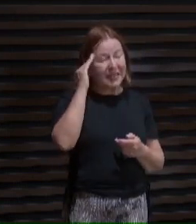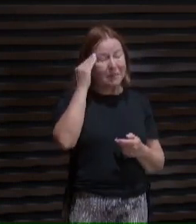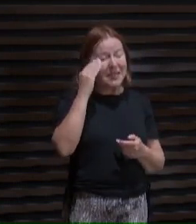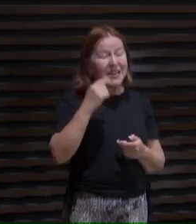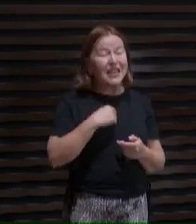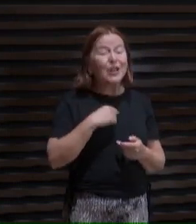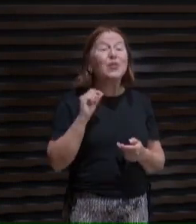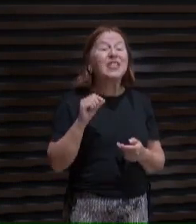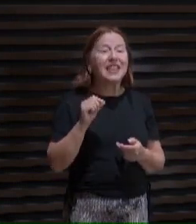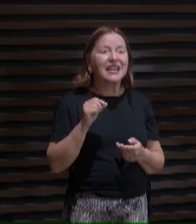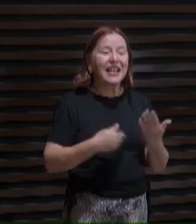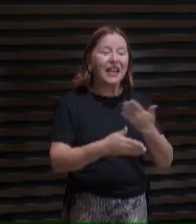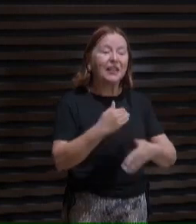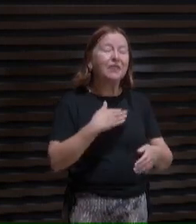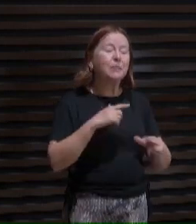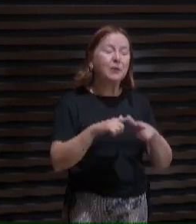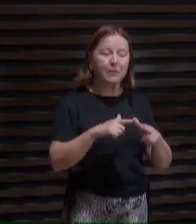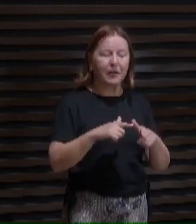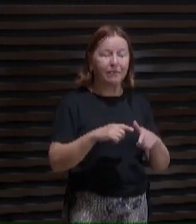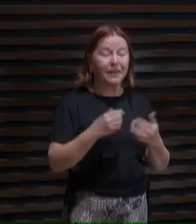ela que eu era uma pessoa amada.